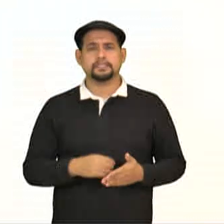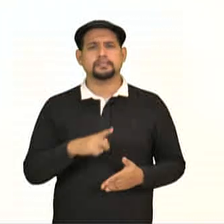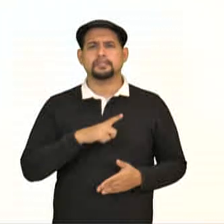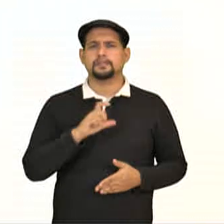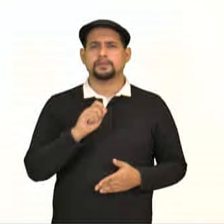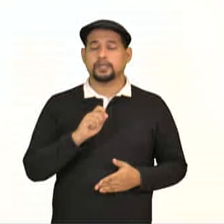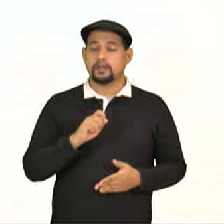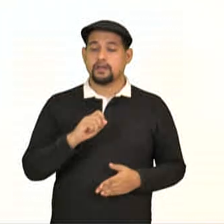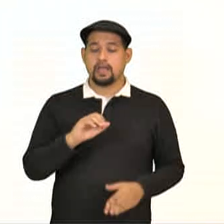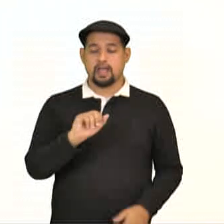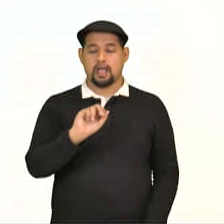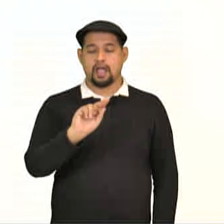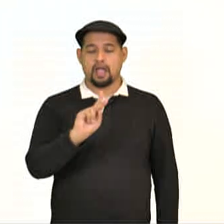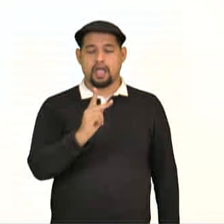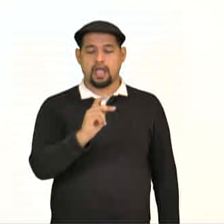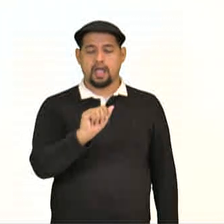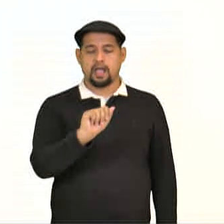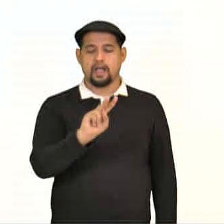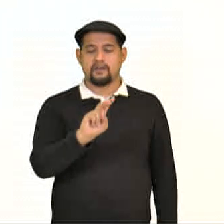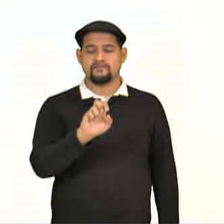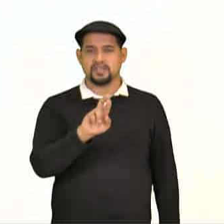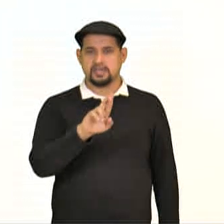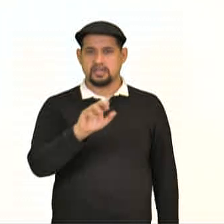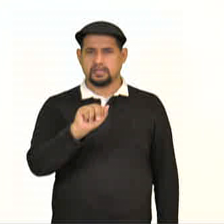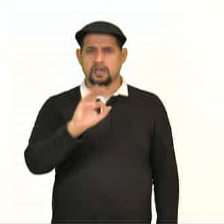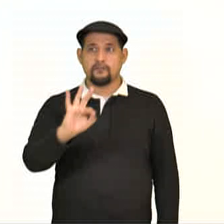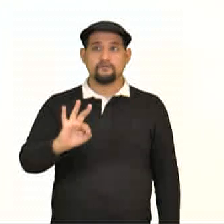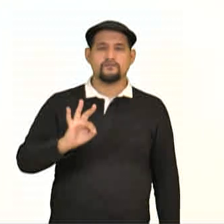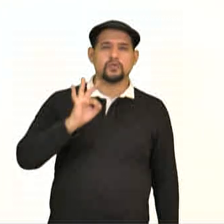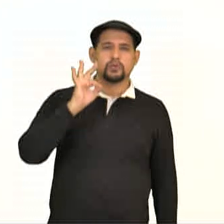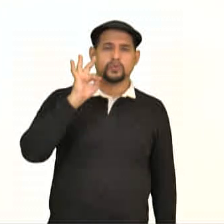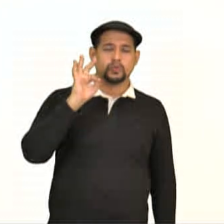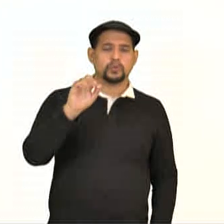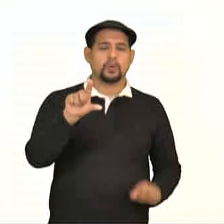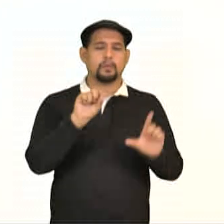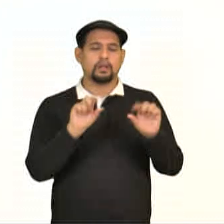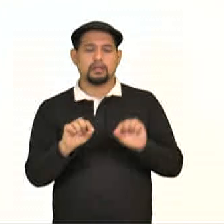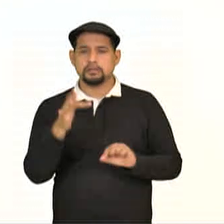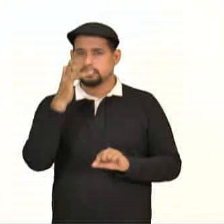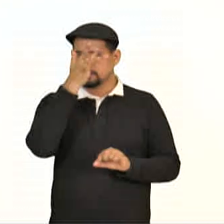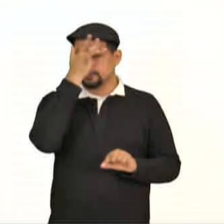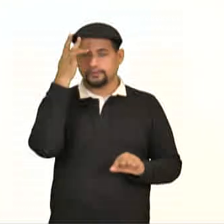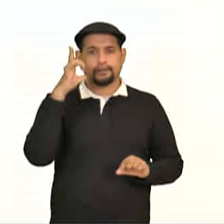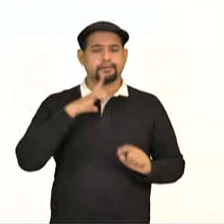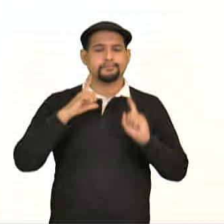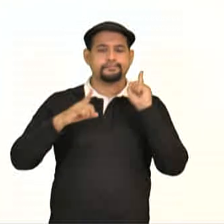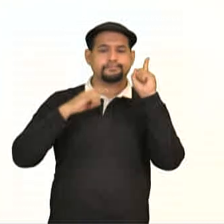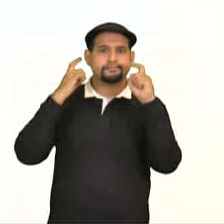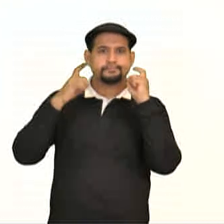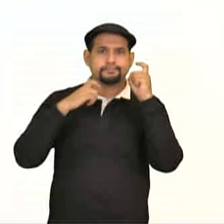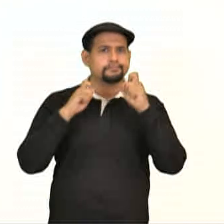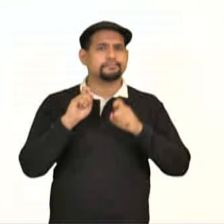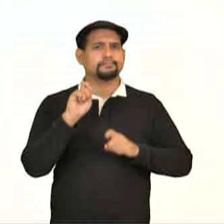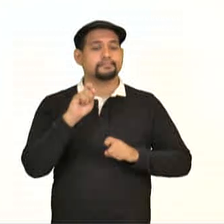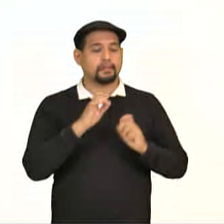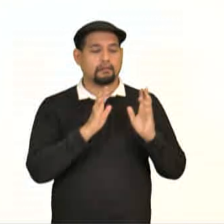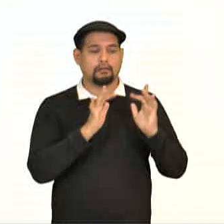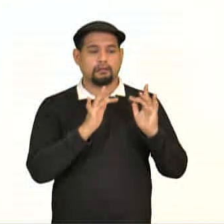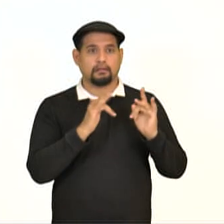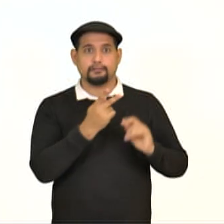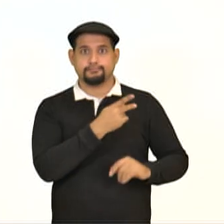haveria está no futuro do pretérito, expressando aí a sugestão das pessoas que estavam preocupadas com o